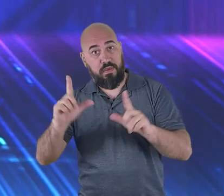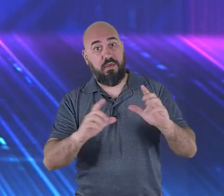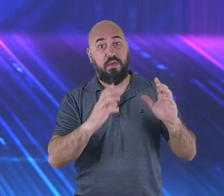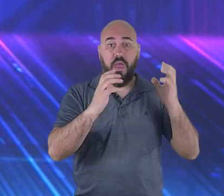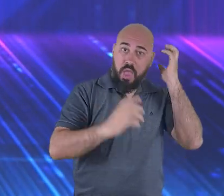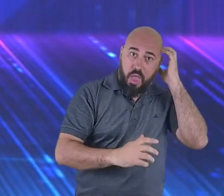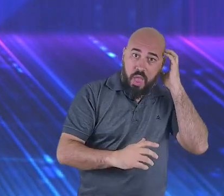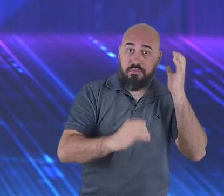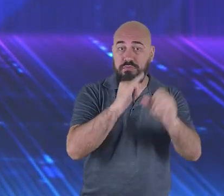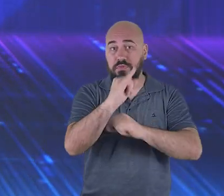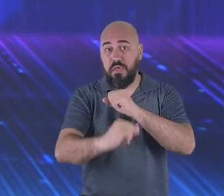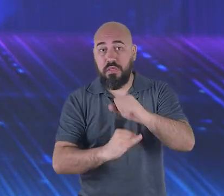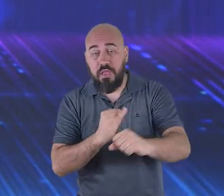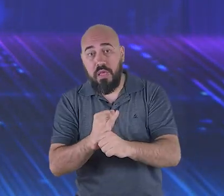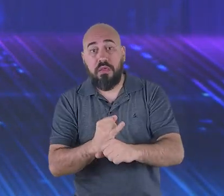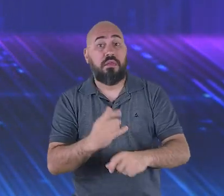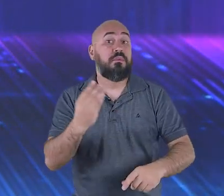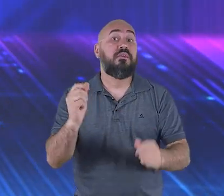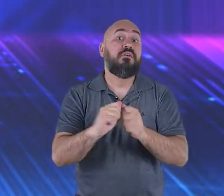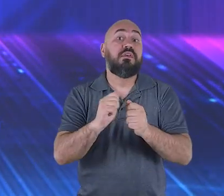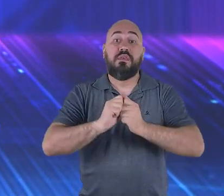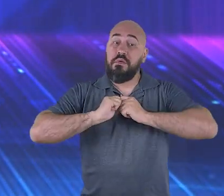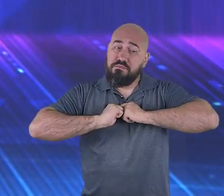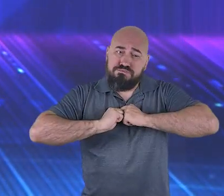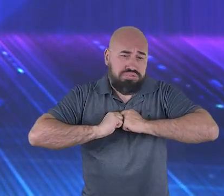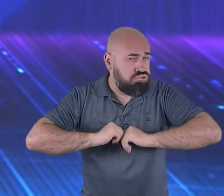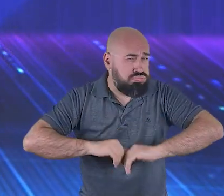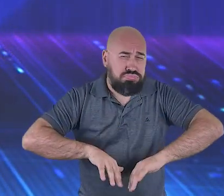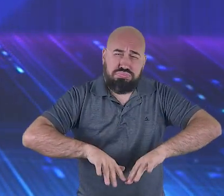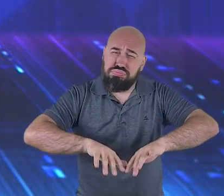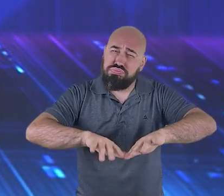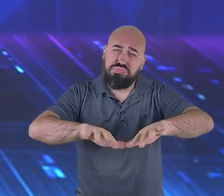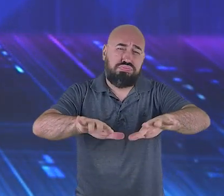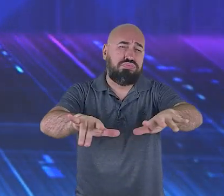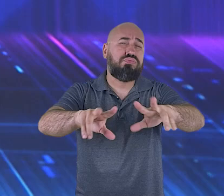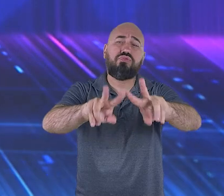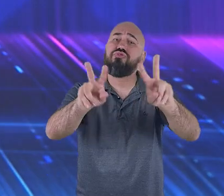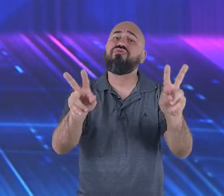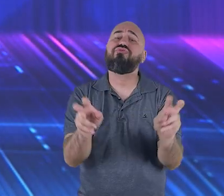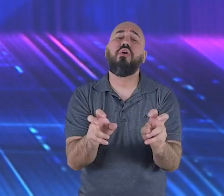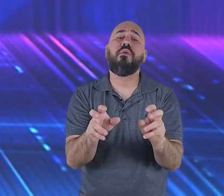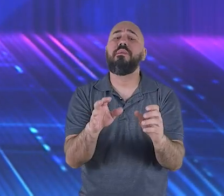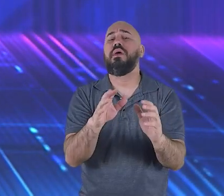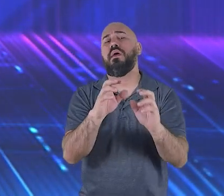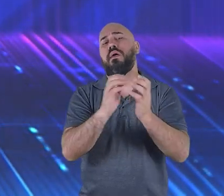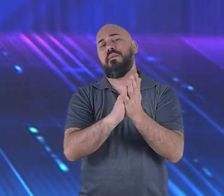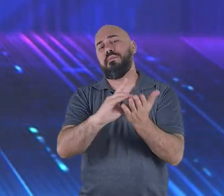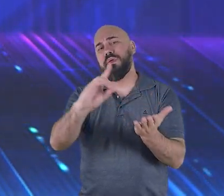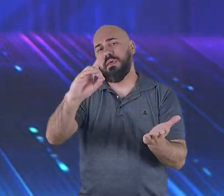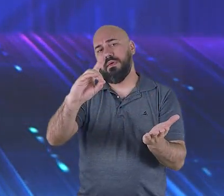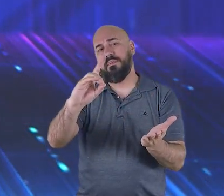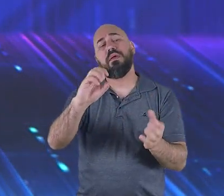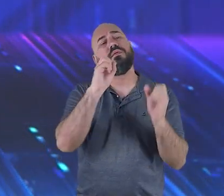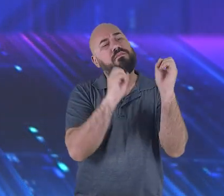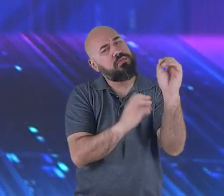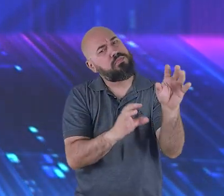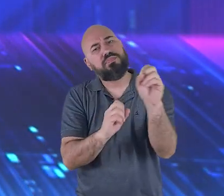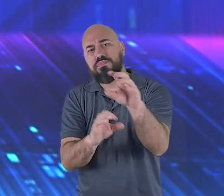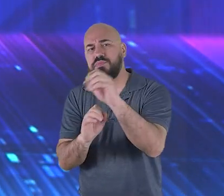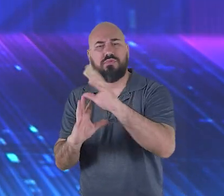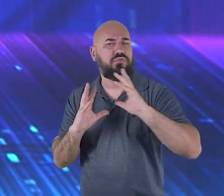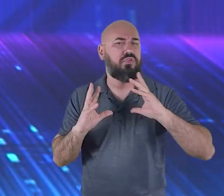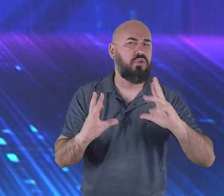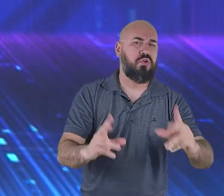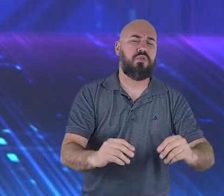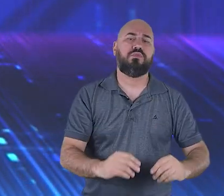para ajudar as pessoas a entenderem mais sobre a Bíblia, a palavra do Senhor. Eu tenho aqui nas minhas mãos o estudo bíblico